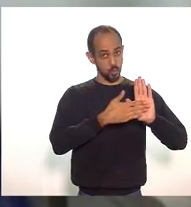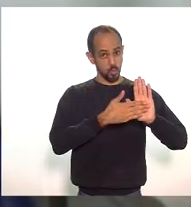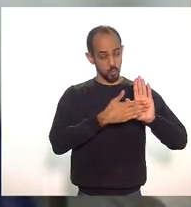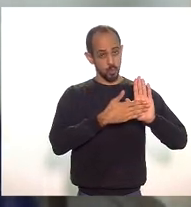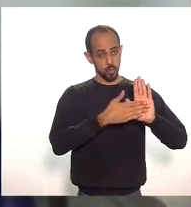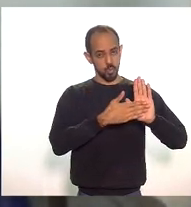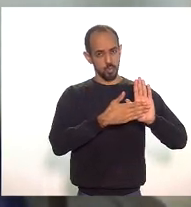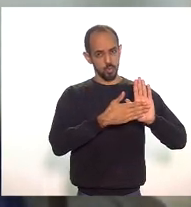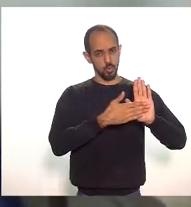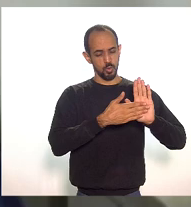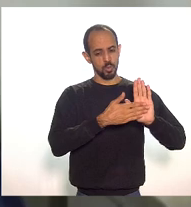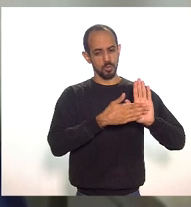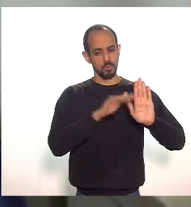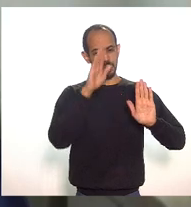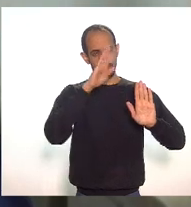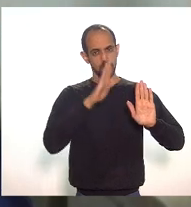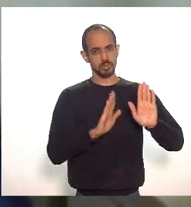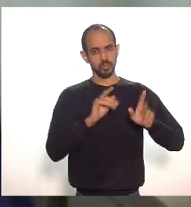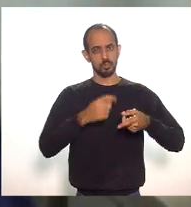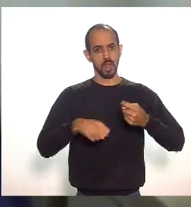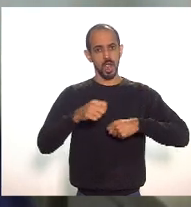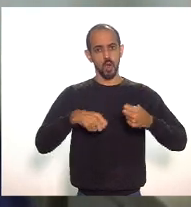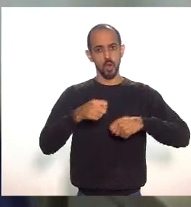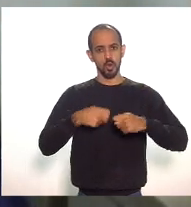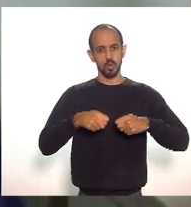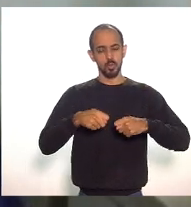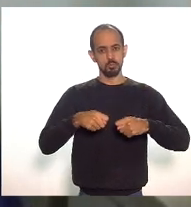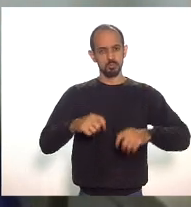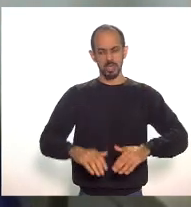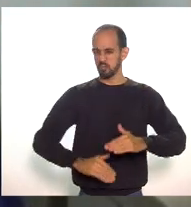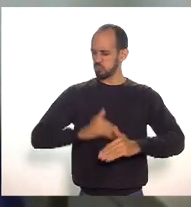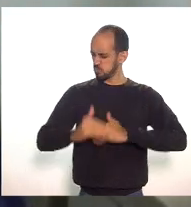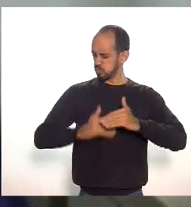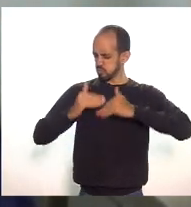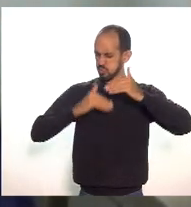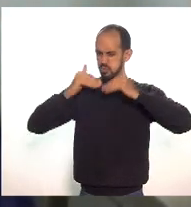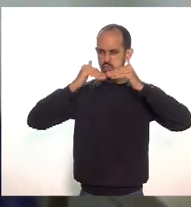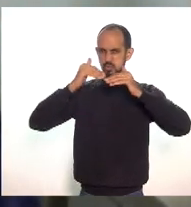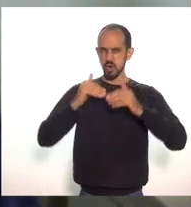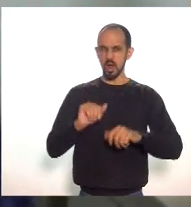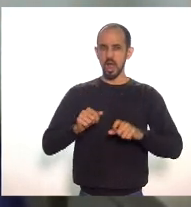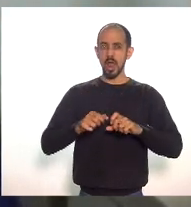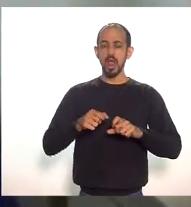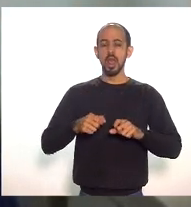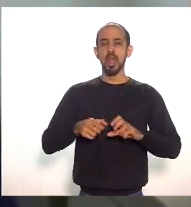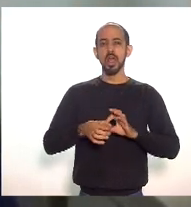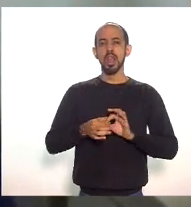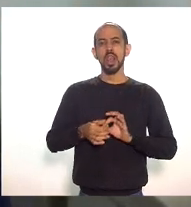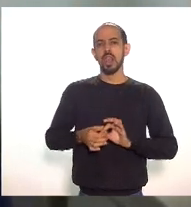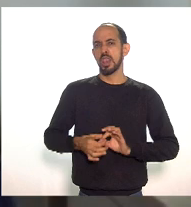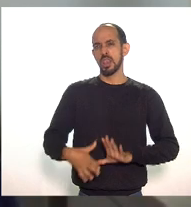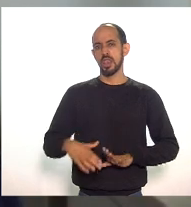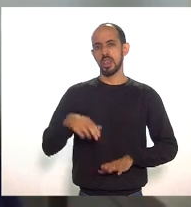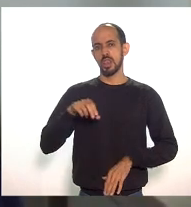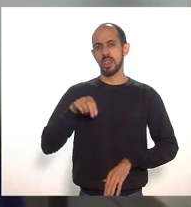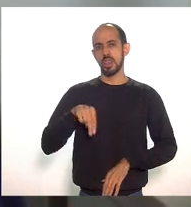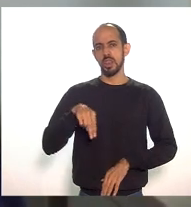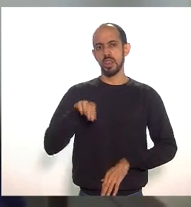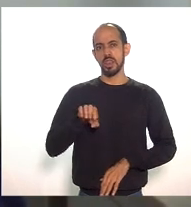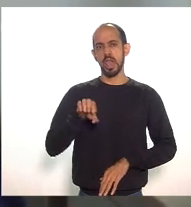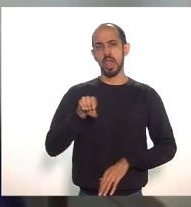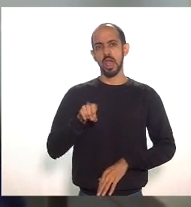ir para um país uma economia pujante neoliberal um